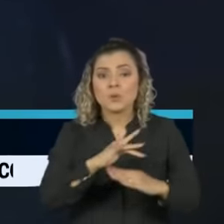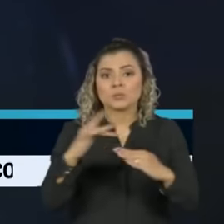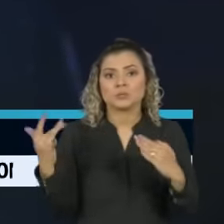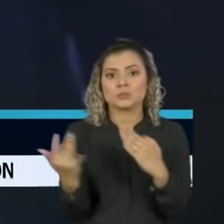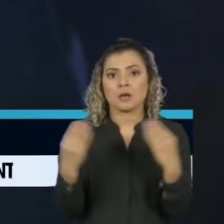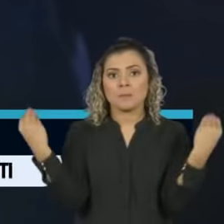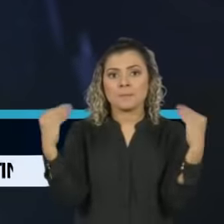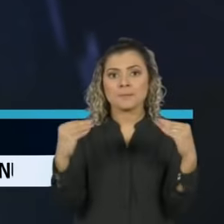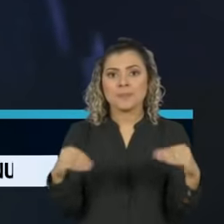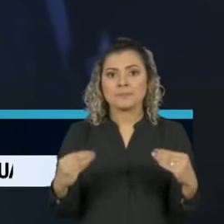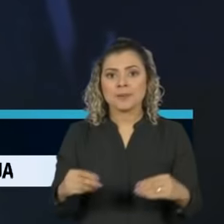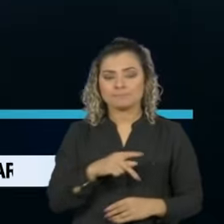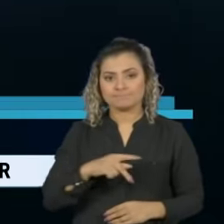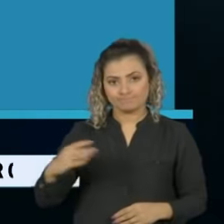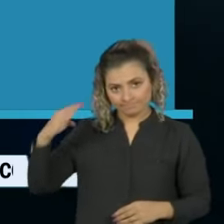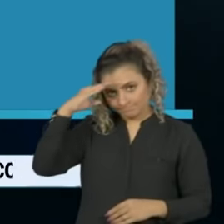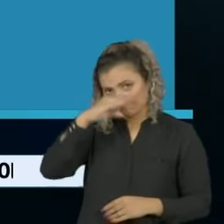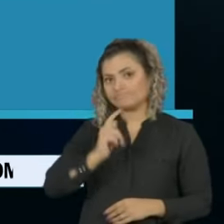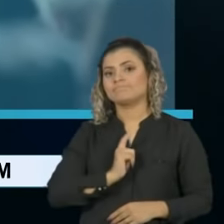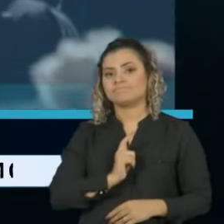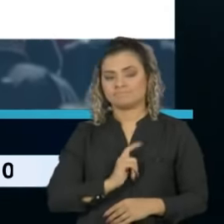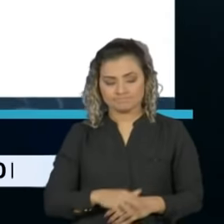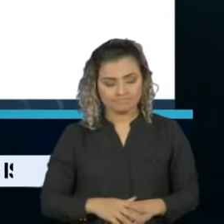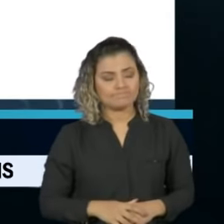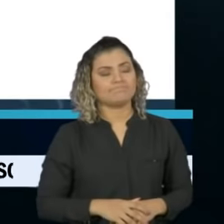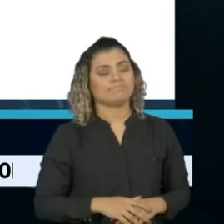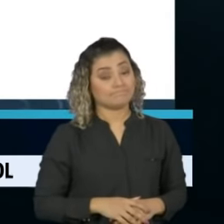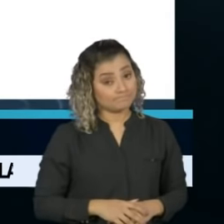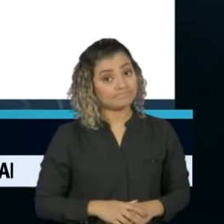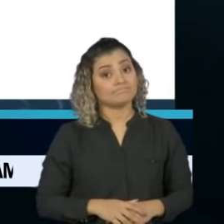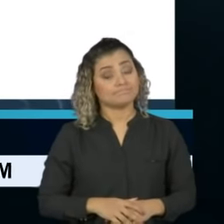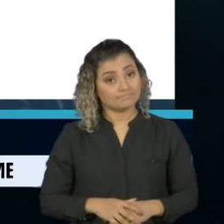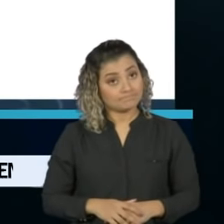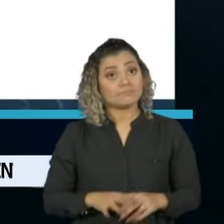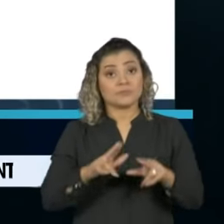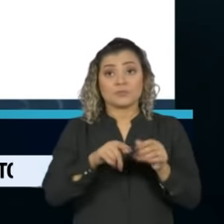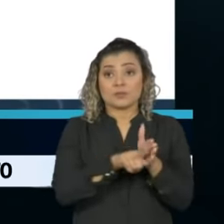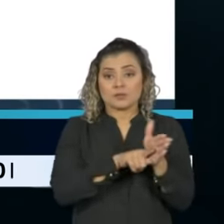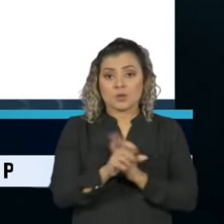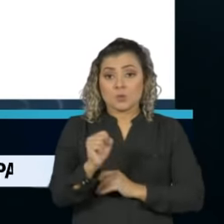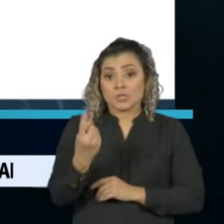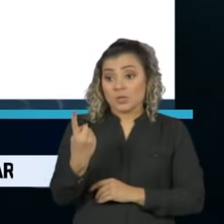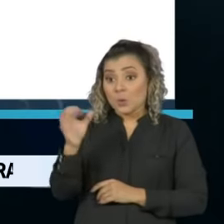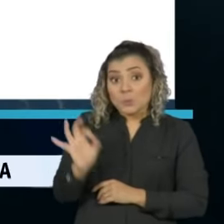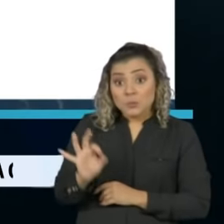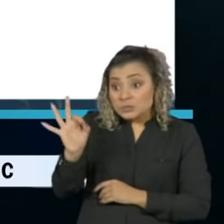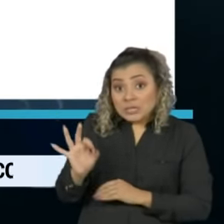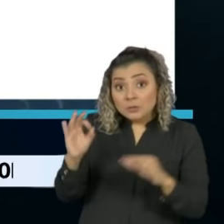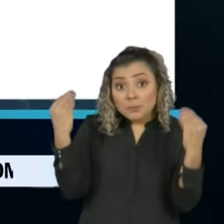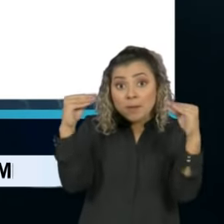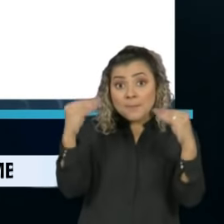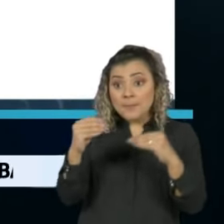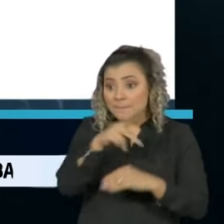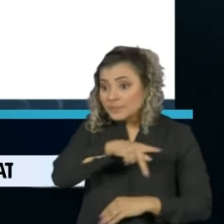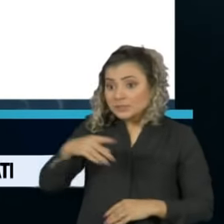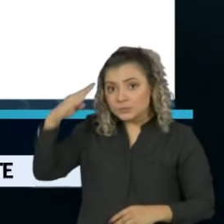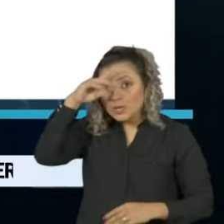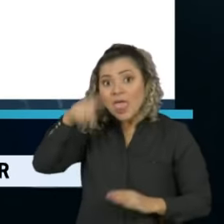sociais feitas ao presidente. Segundo o levantamento da Turabit, 81% das menções a Bolsonaro